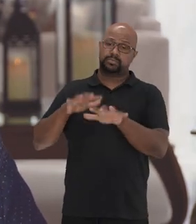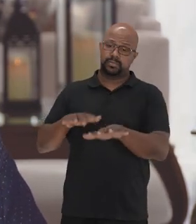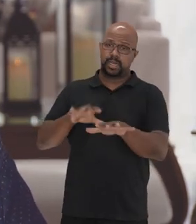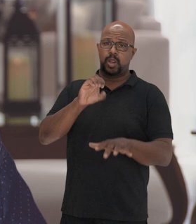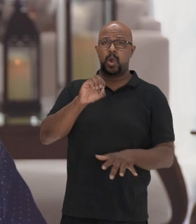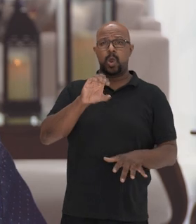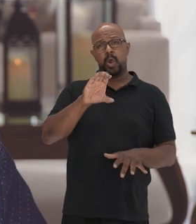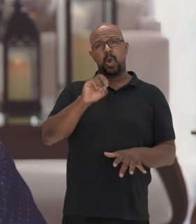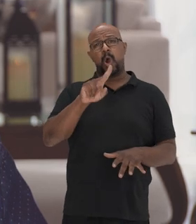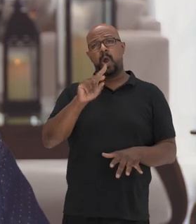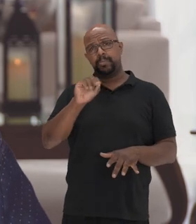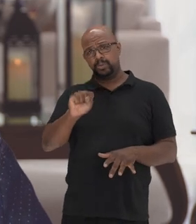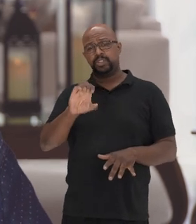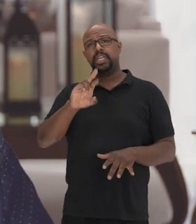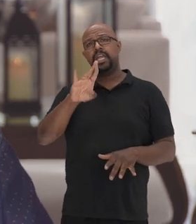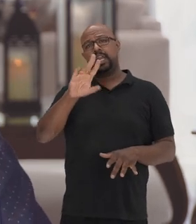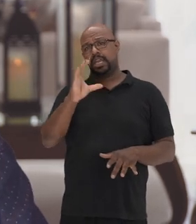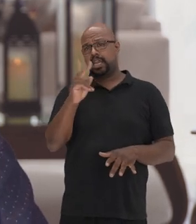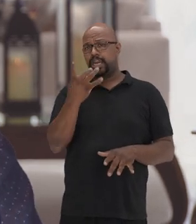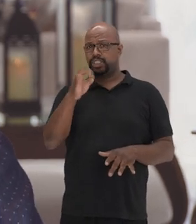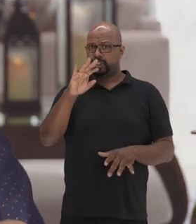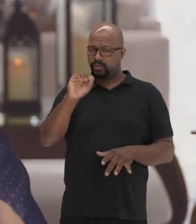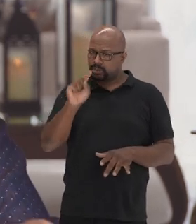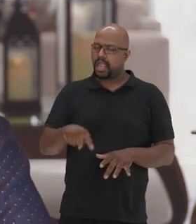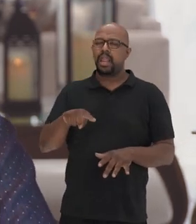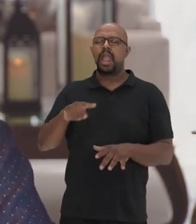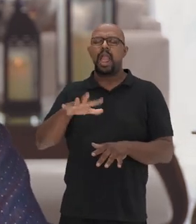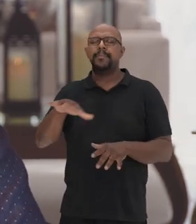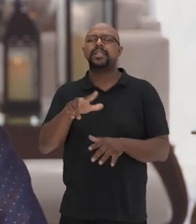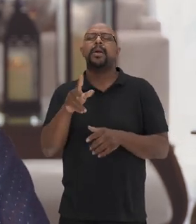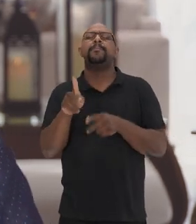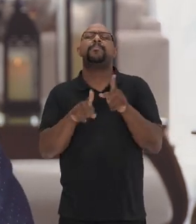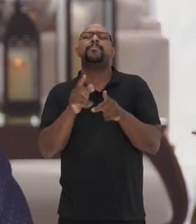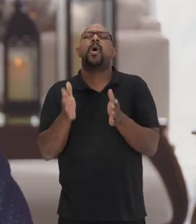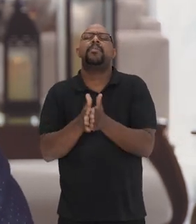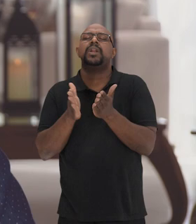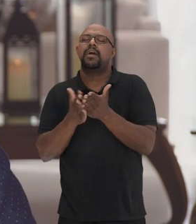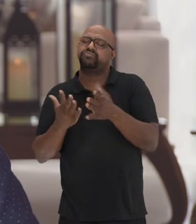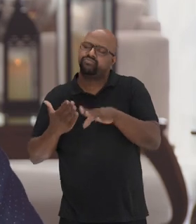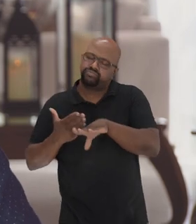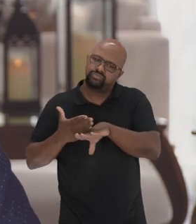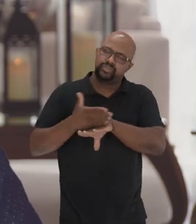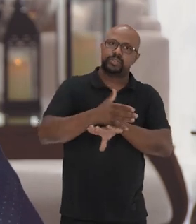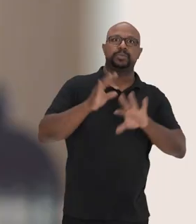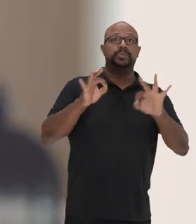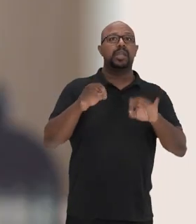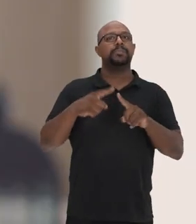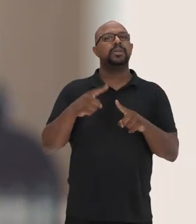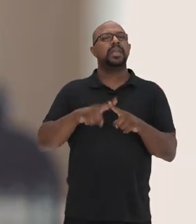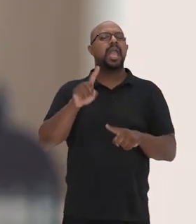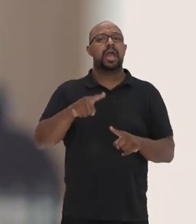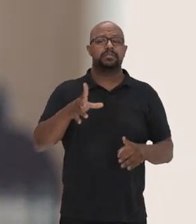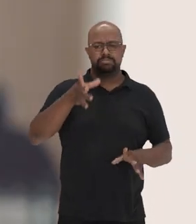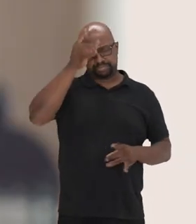Corpos tristes que as camadas populares podiam se infiltrar da estrutura de classe de Portugal porque os papéis eram